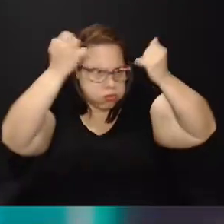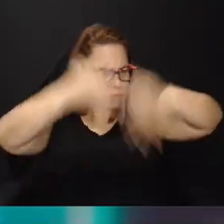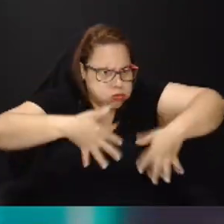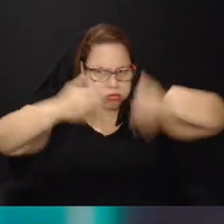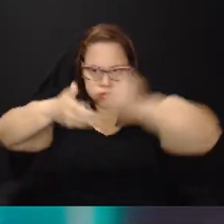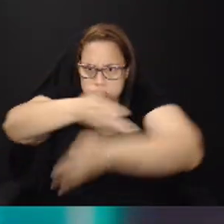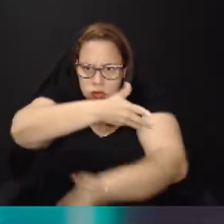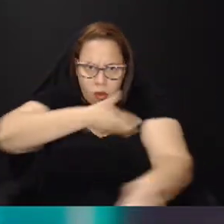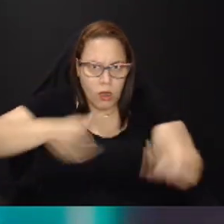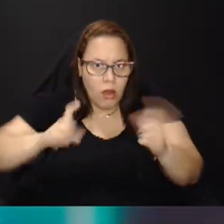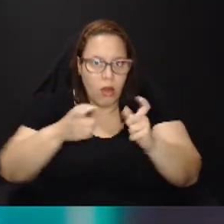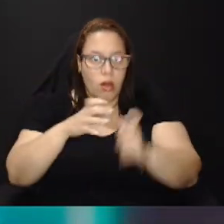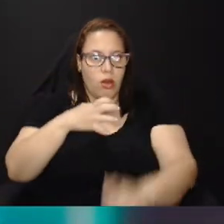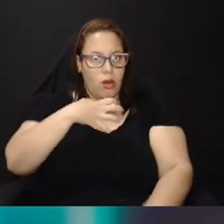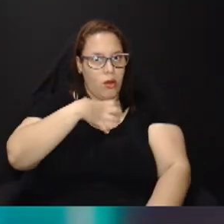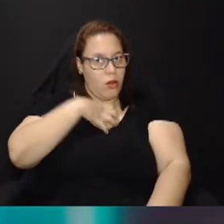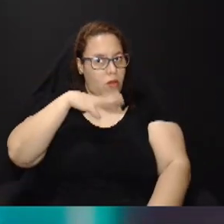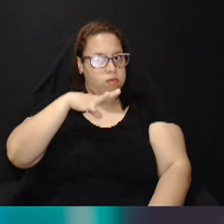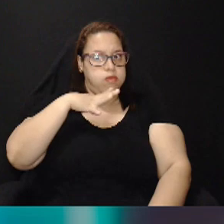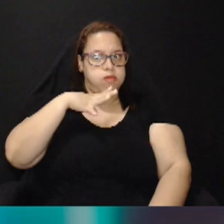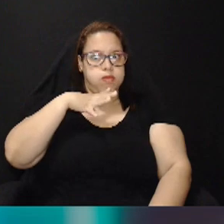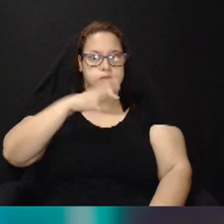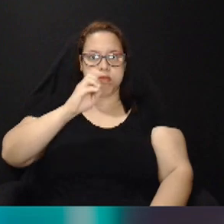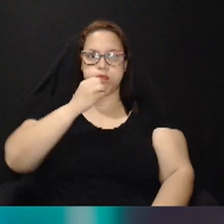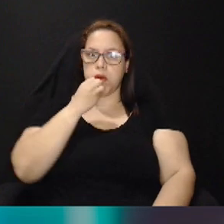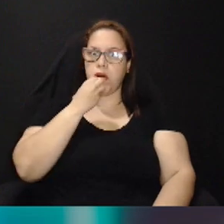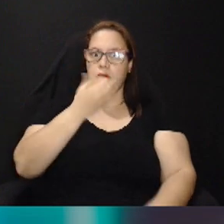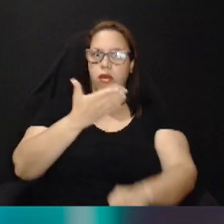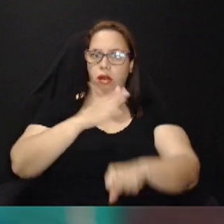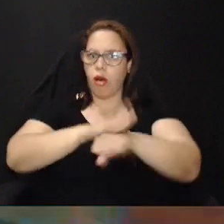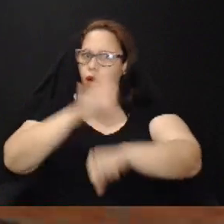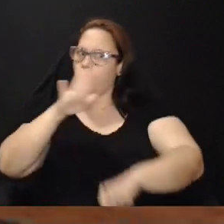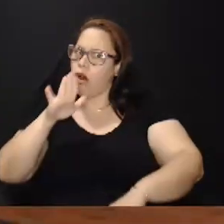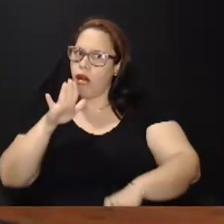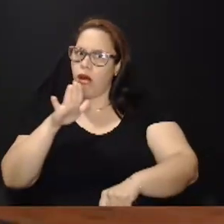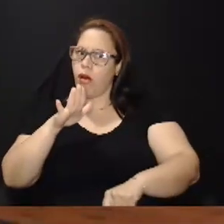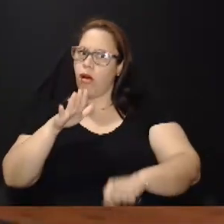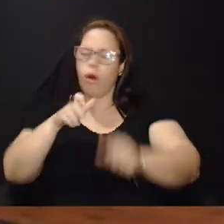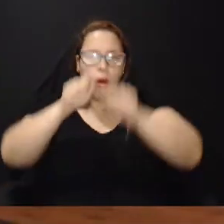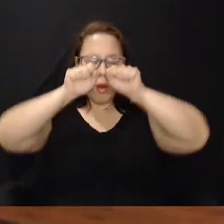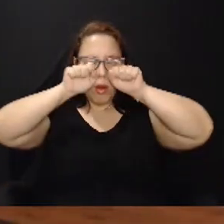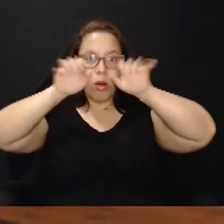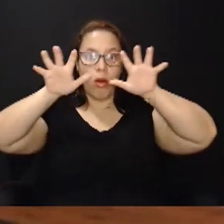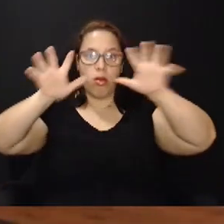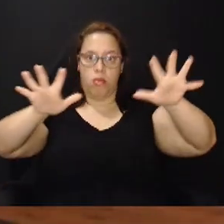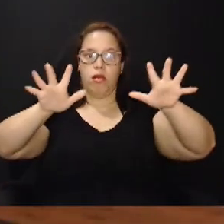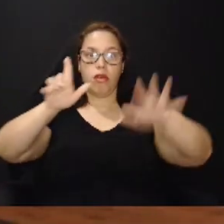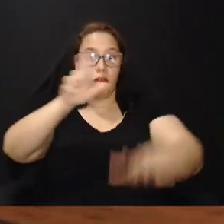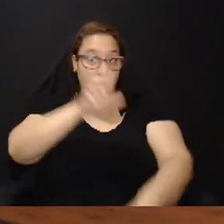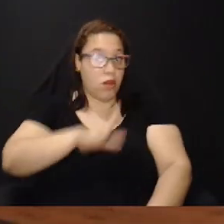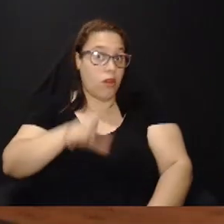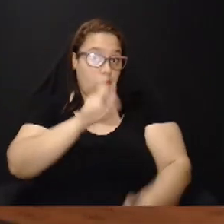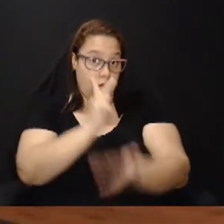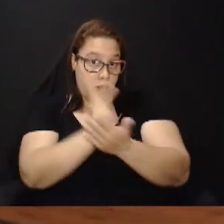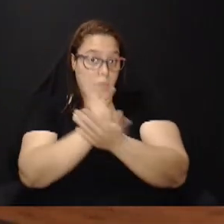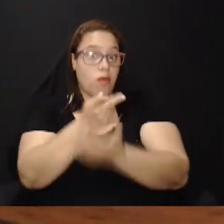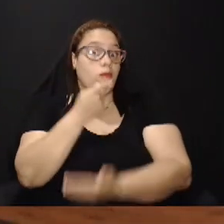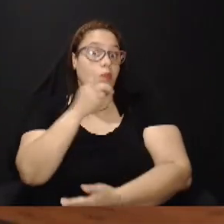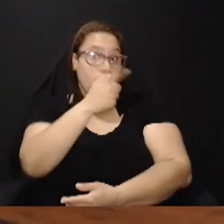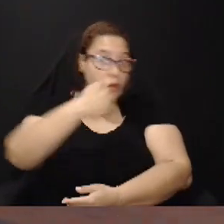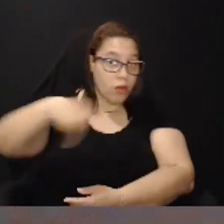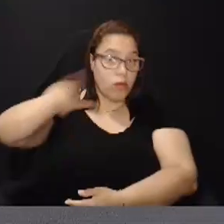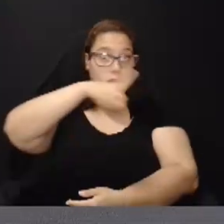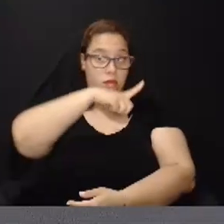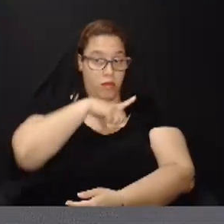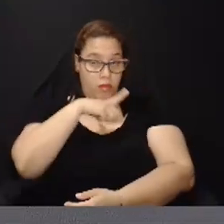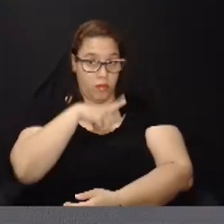saiu daqui com um conhecimento muito mais abrangente. E obviamente eu sempre falo que todos aqueles que têm, né, o